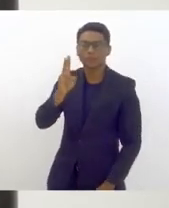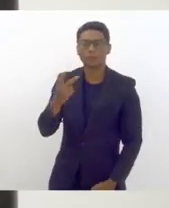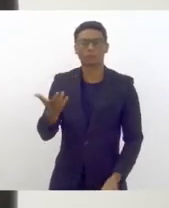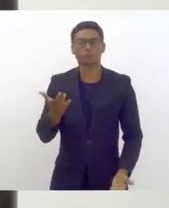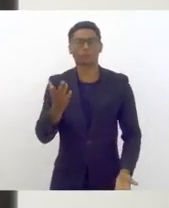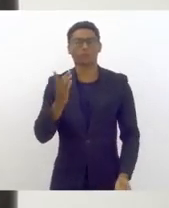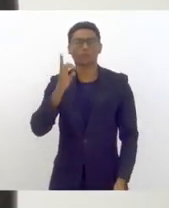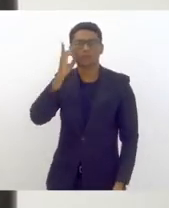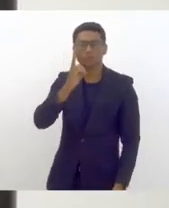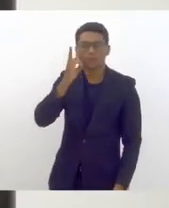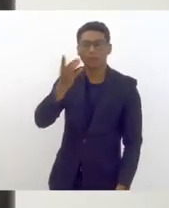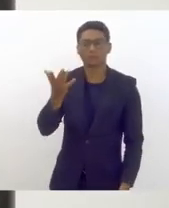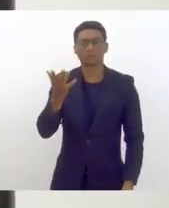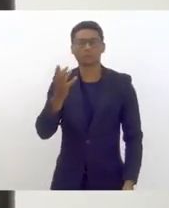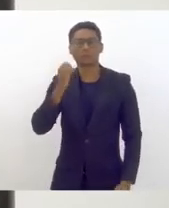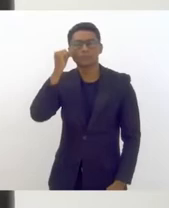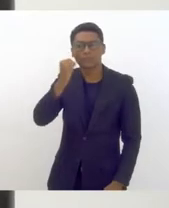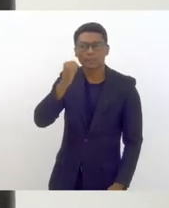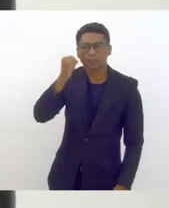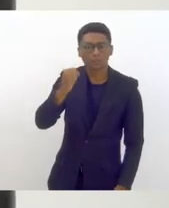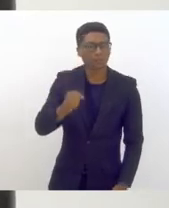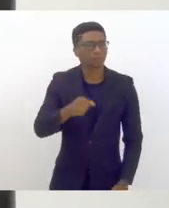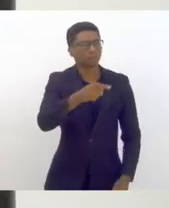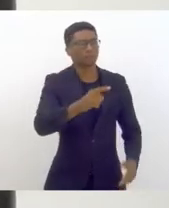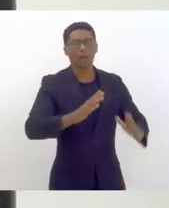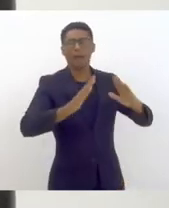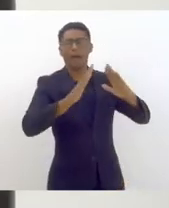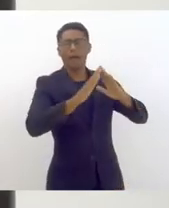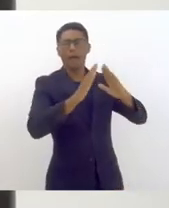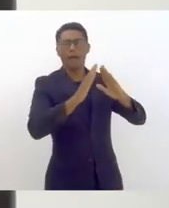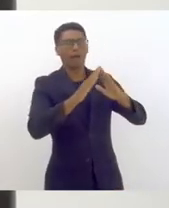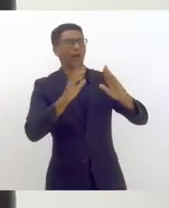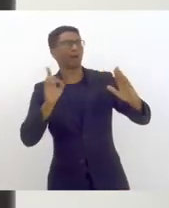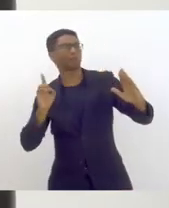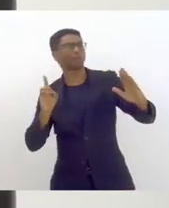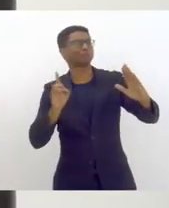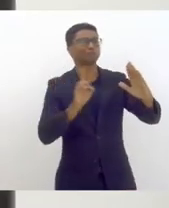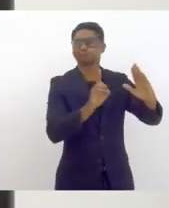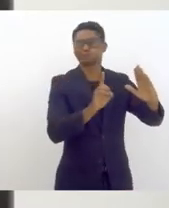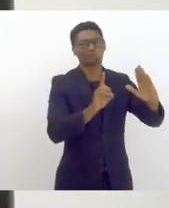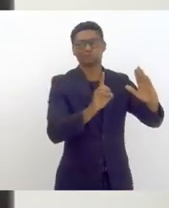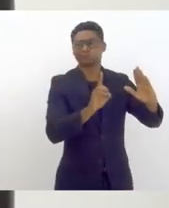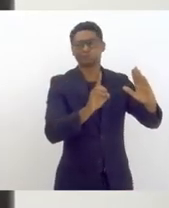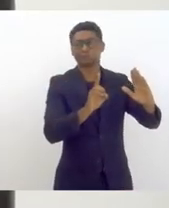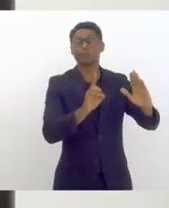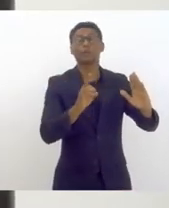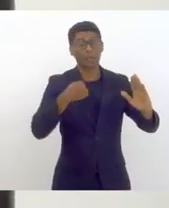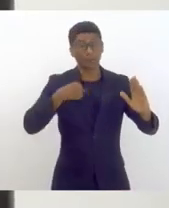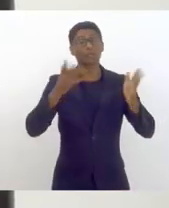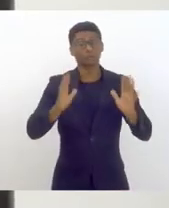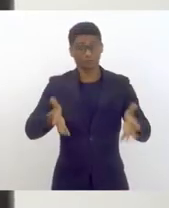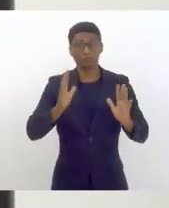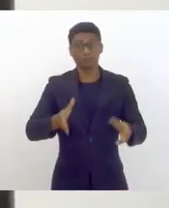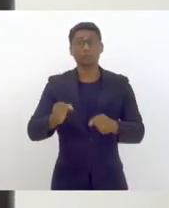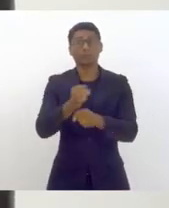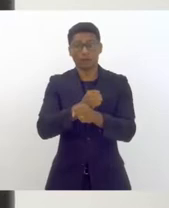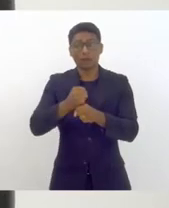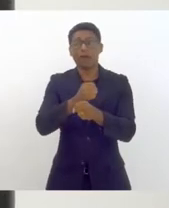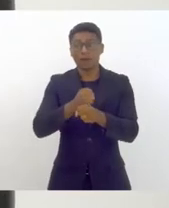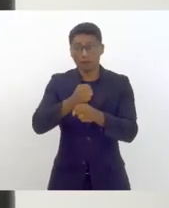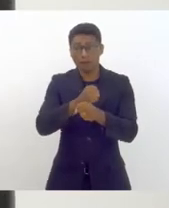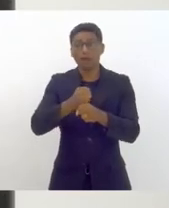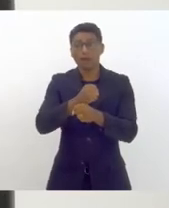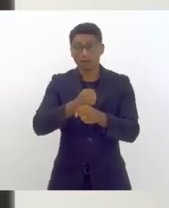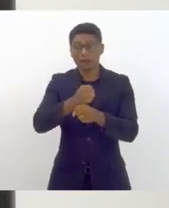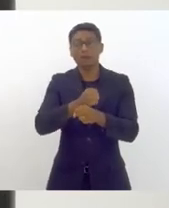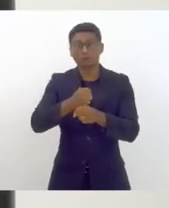um senador. Eu já faço isso, leis, algumas coisas, já tem um certo tempo, né? Não sou muito bom em